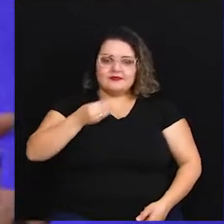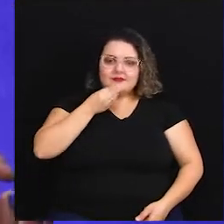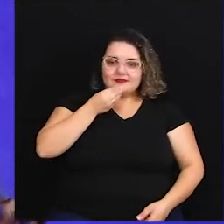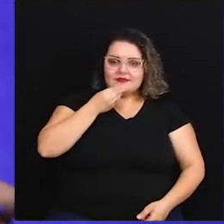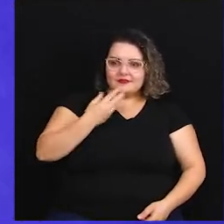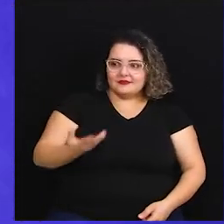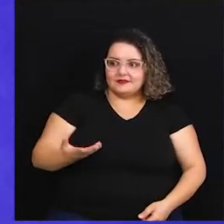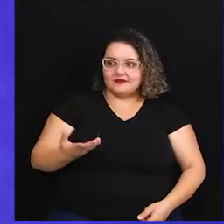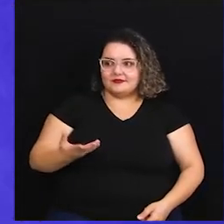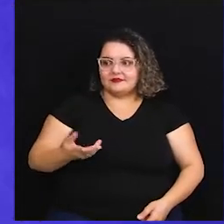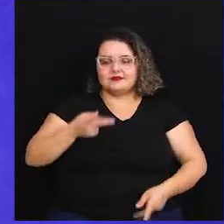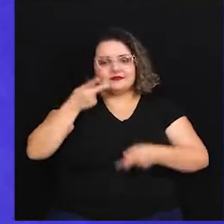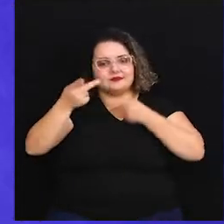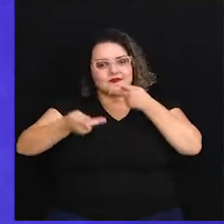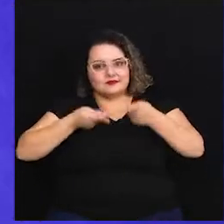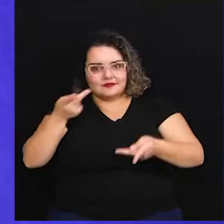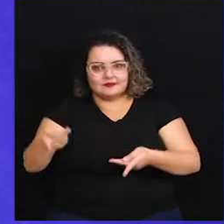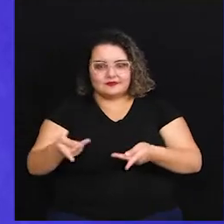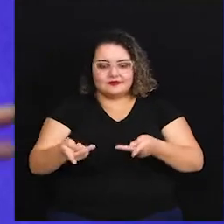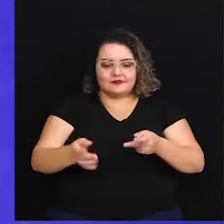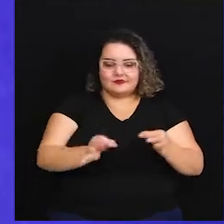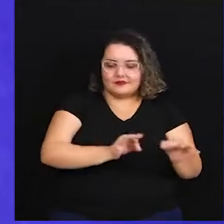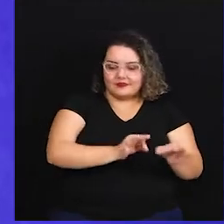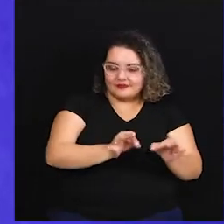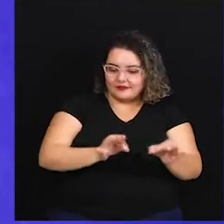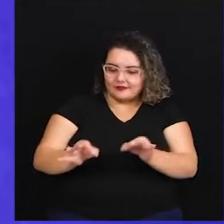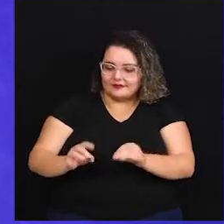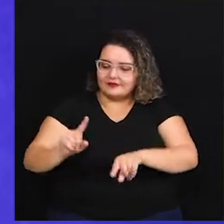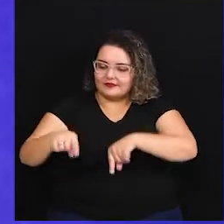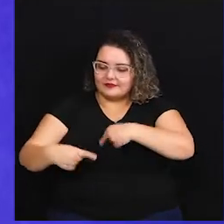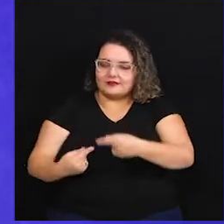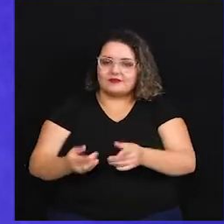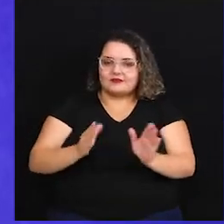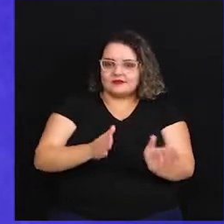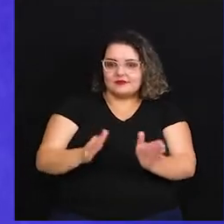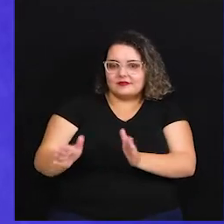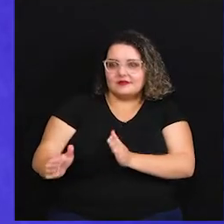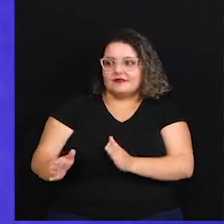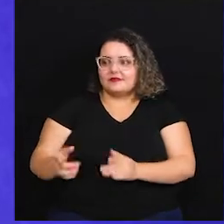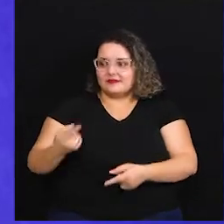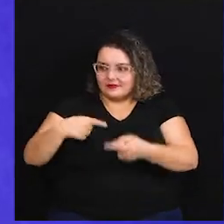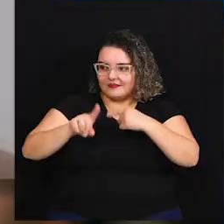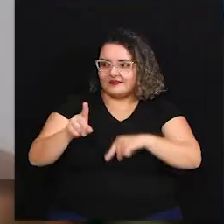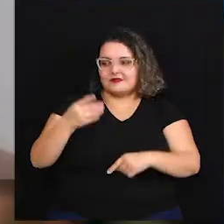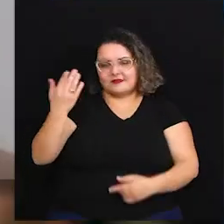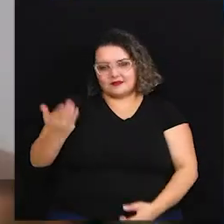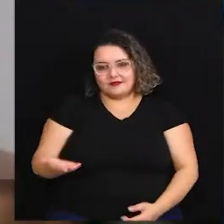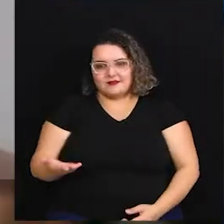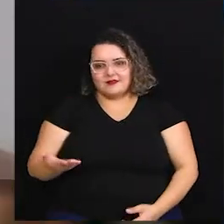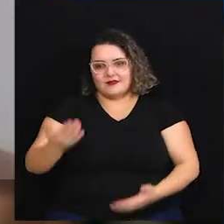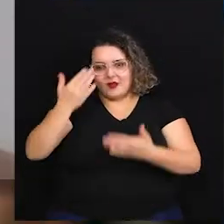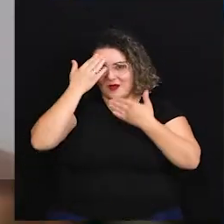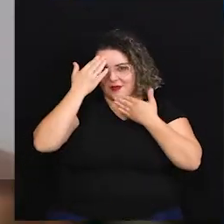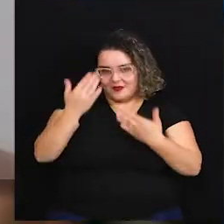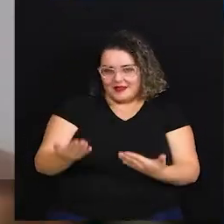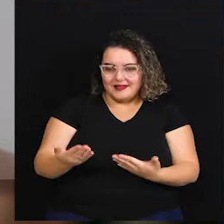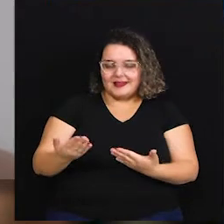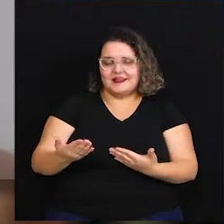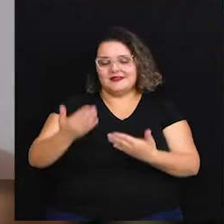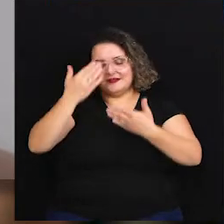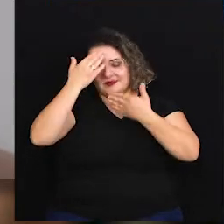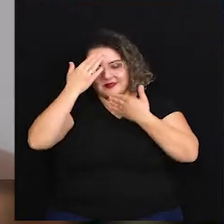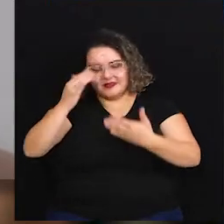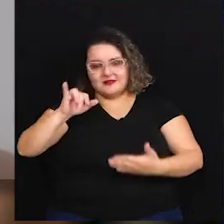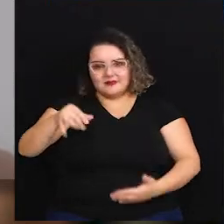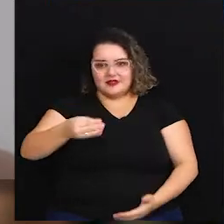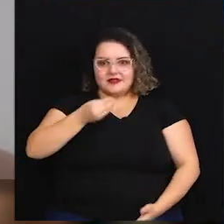próxima oportunidade, para você falar dessa trajetória, dos próximos passos. Muito sucesso para você. Muito obrigada, viu? E obrigada